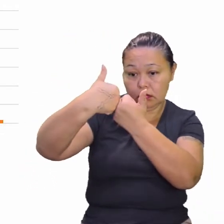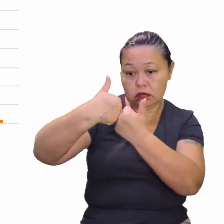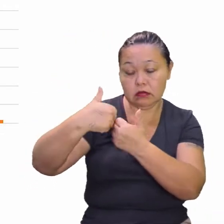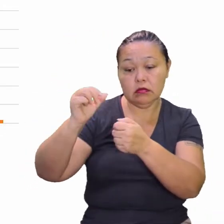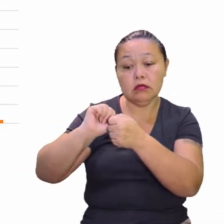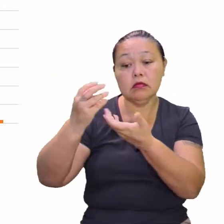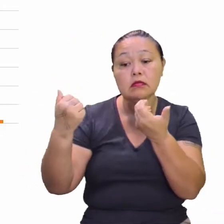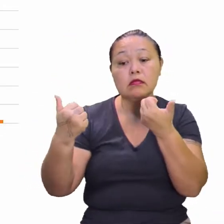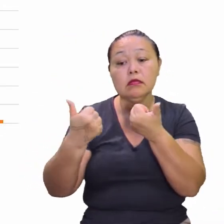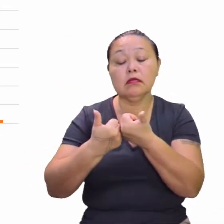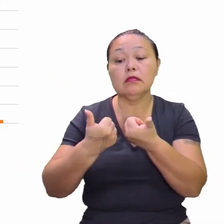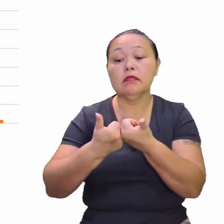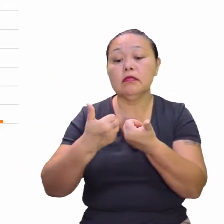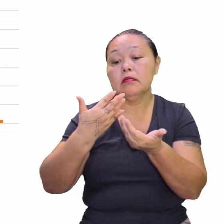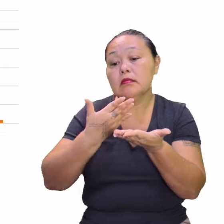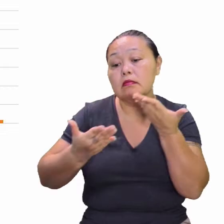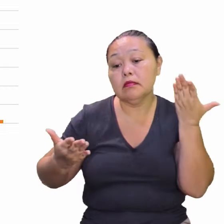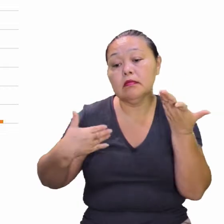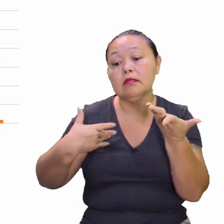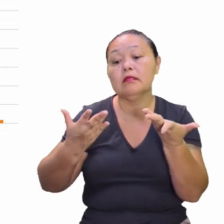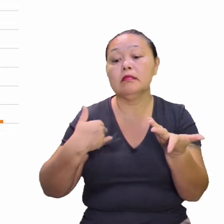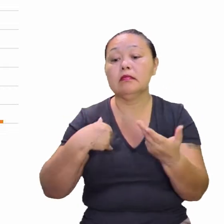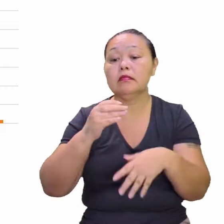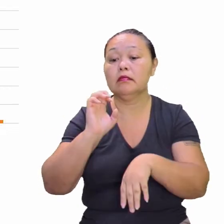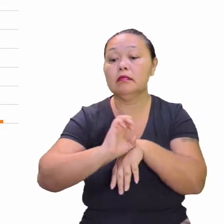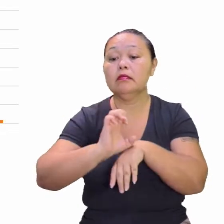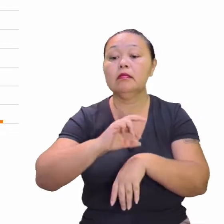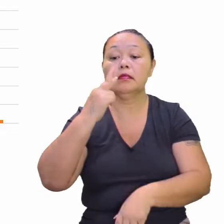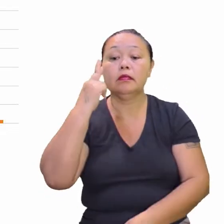da produção do café, perdeu o lugar para Rondônia.